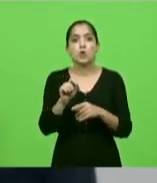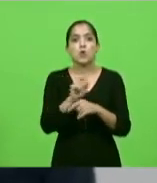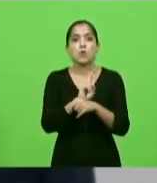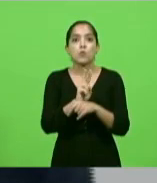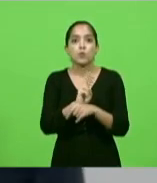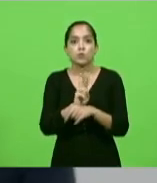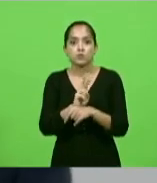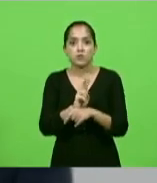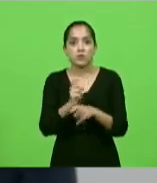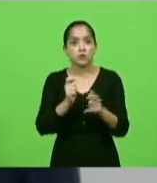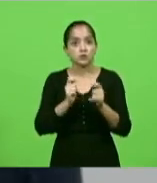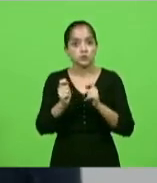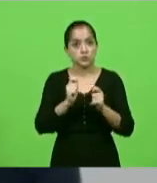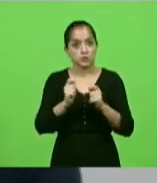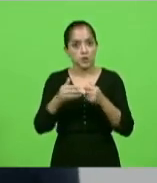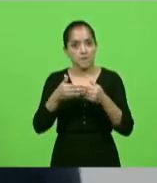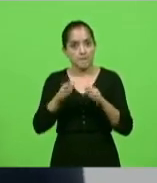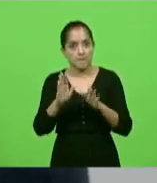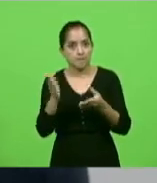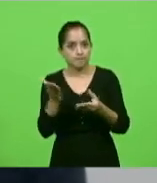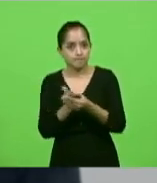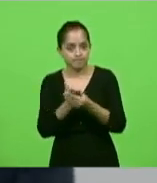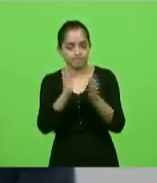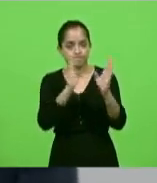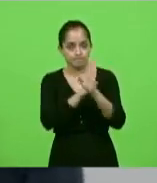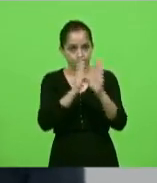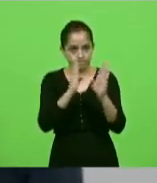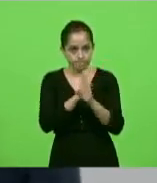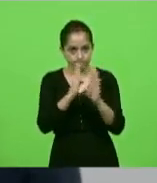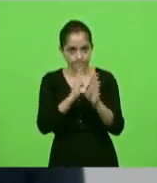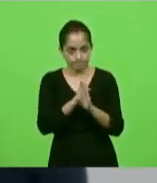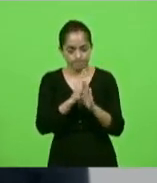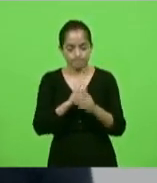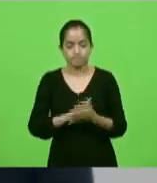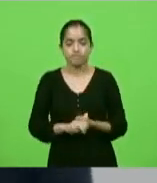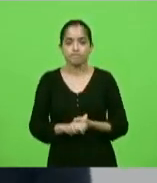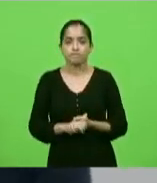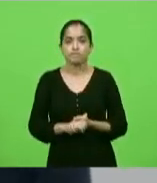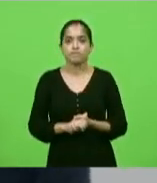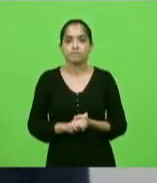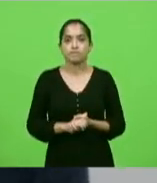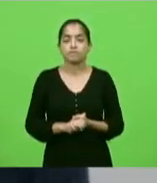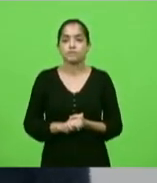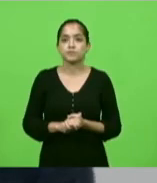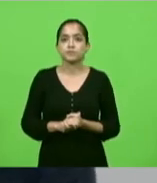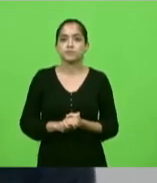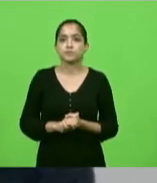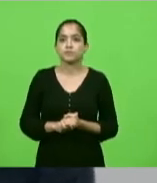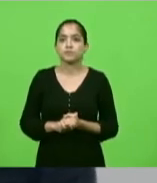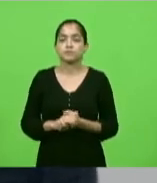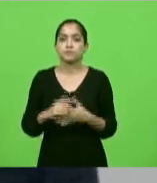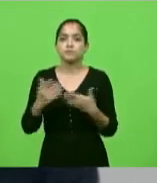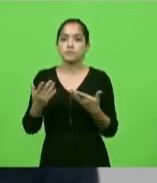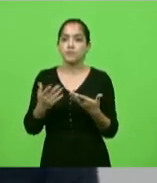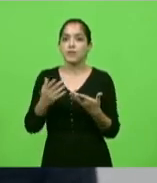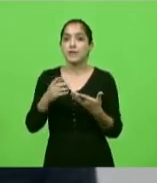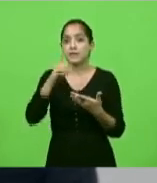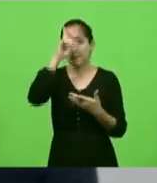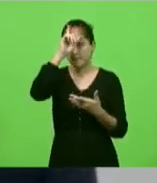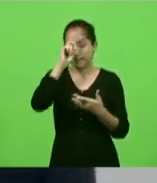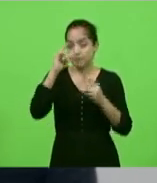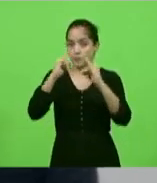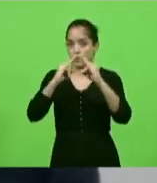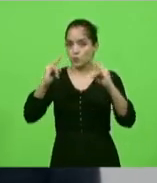controlador-geral do Estado dá conta de abertura de processo investigativo sobre os fatos. No pertinente hospital de